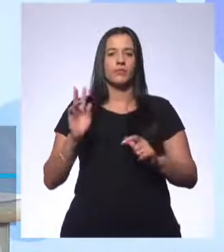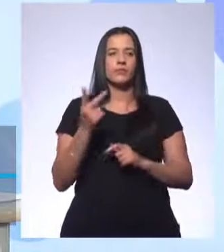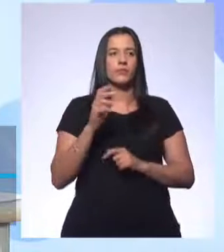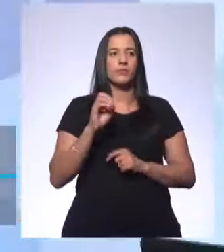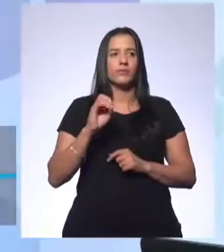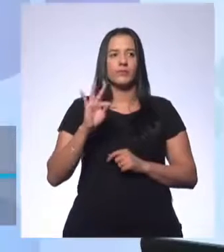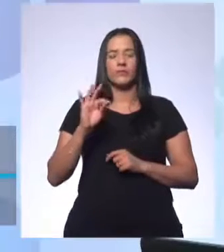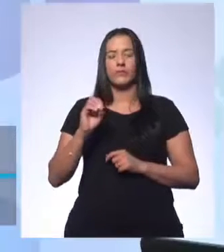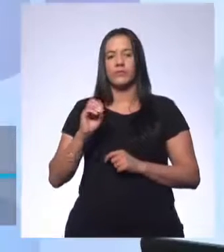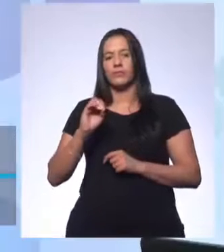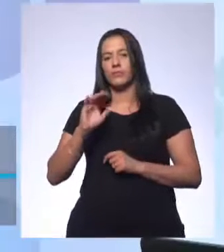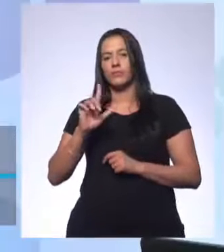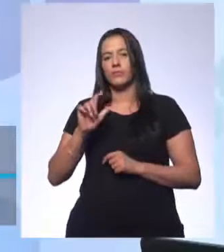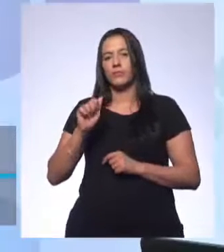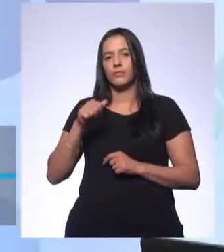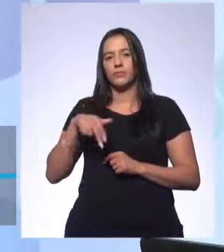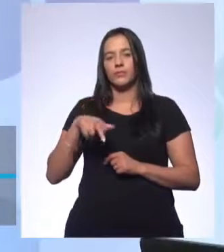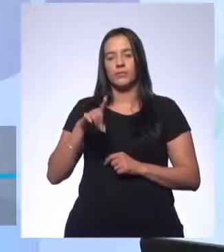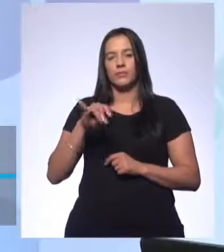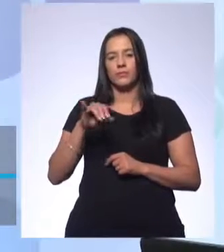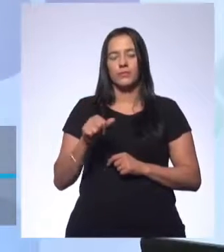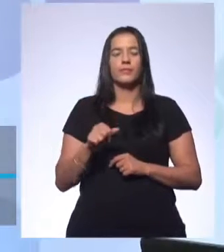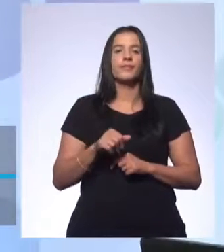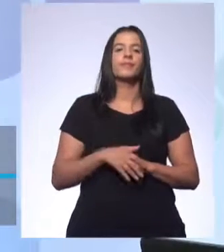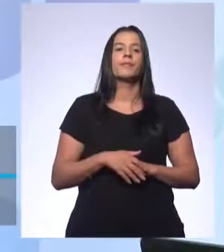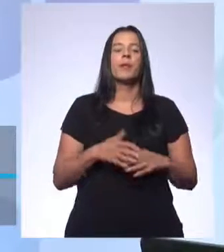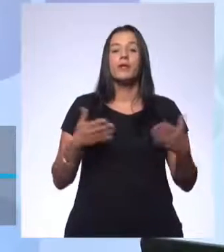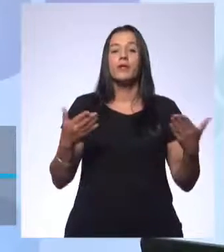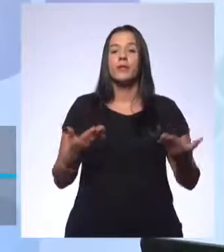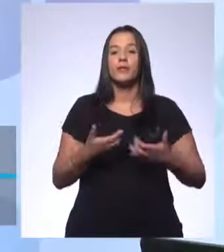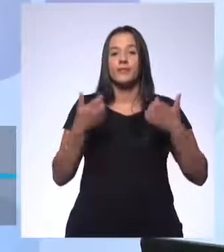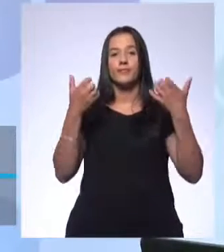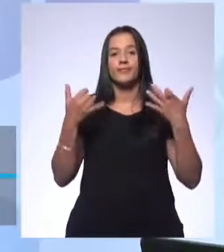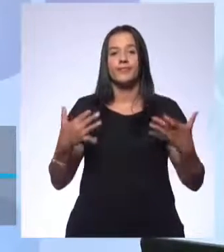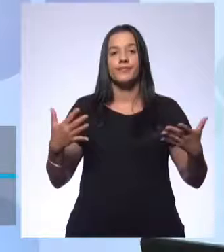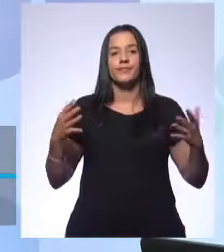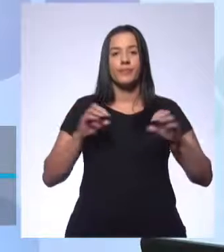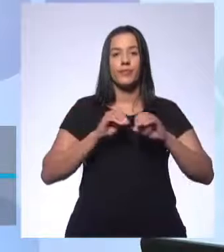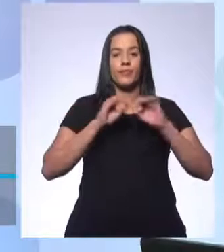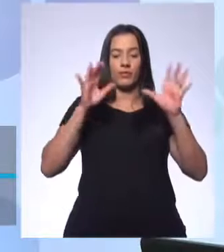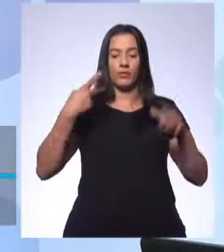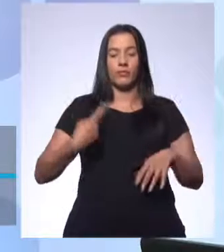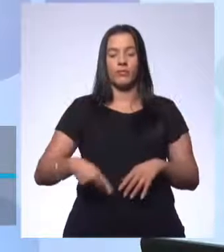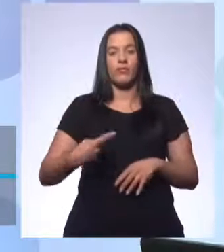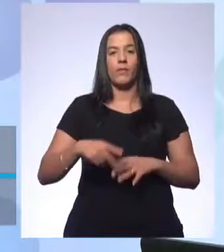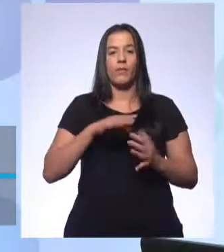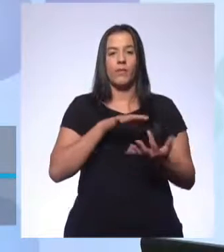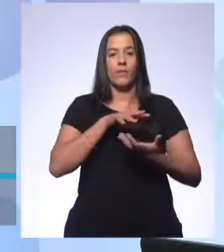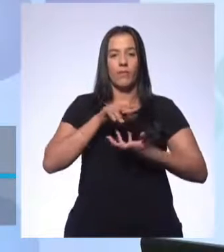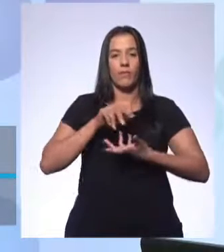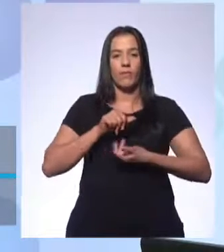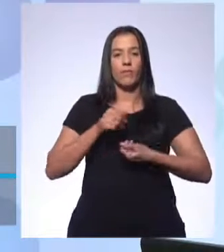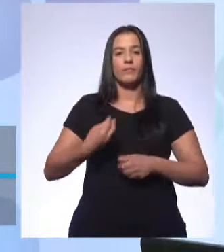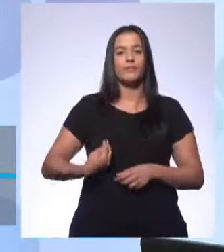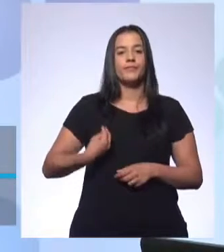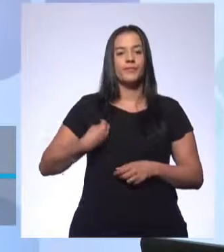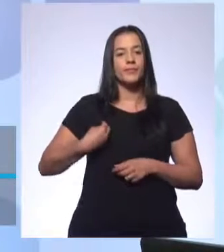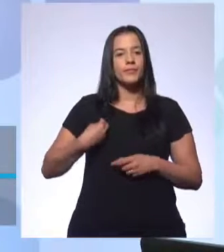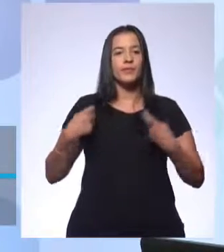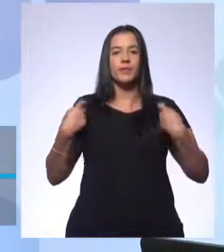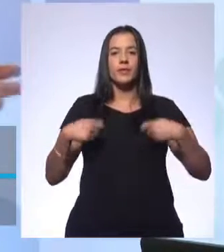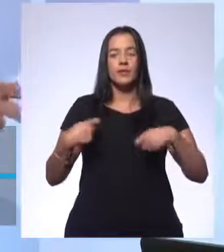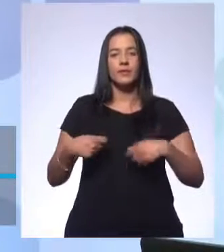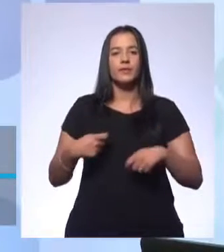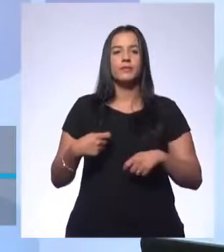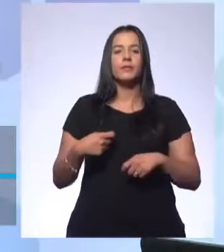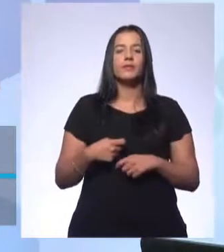foi traduzido aí de uma maneira brilhante, né? Que a vida como a gente tem aqui na Terra, ela é extremamente dependente. Aí